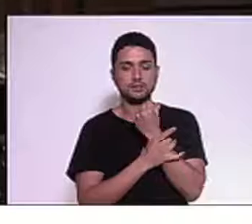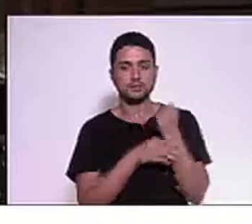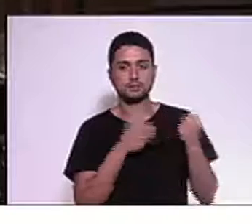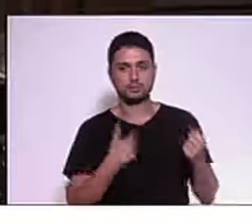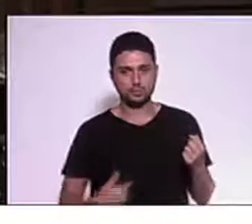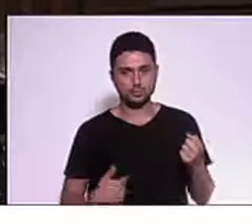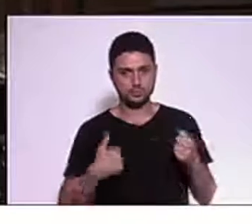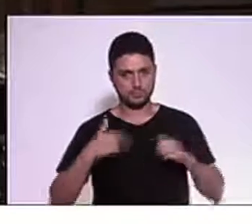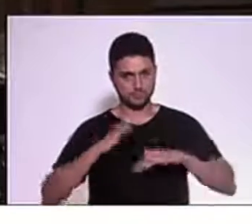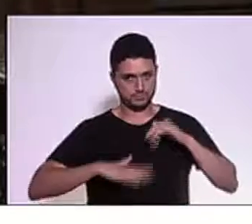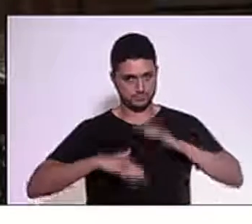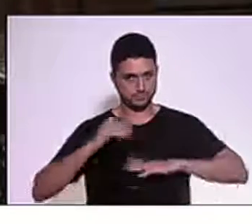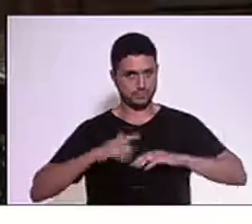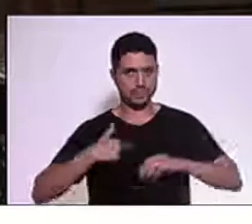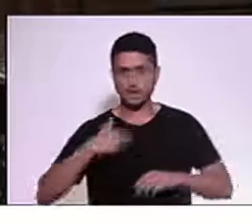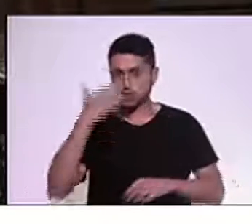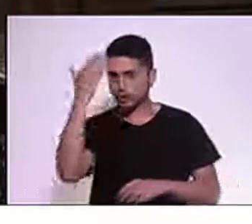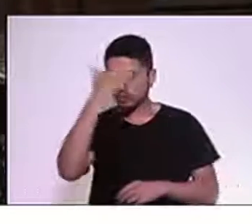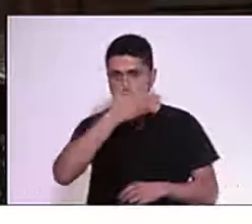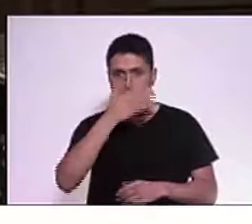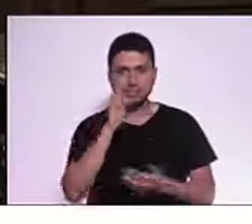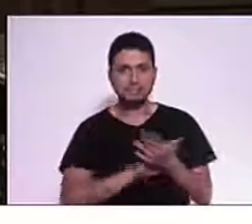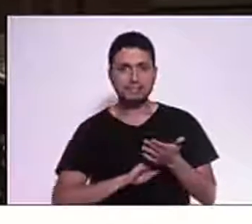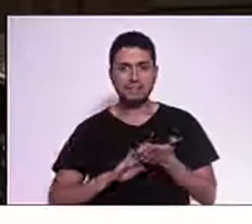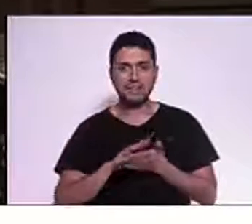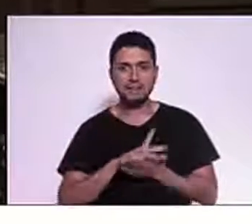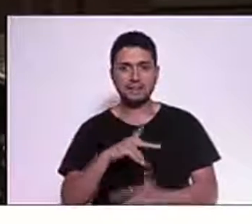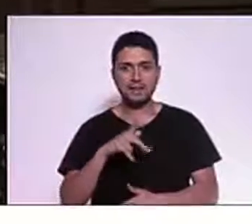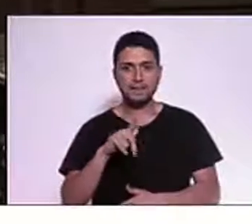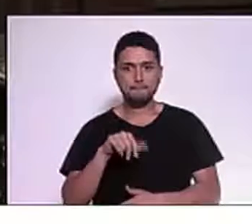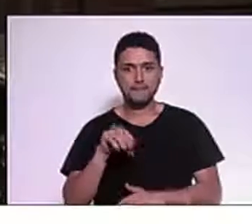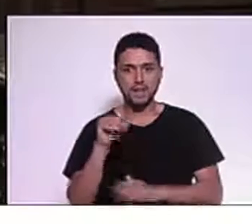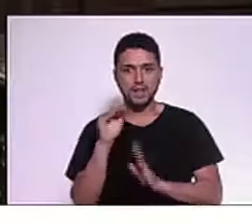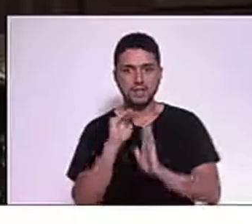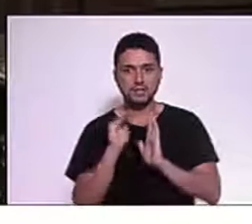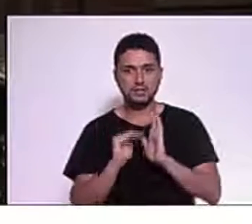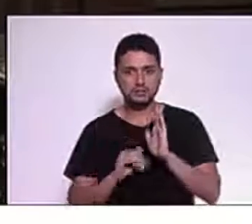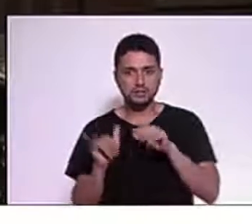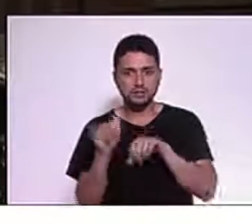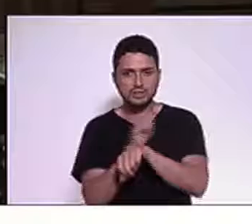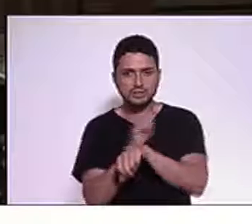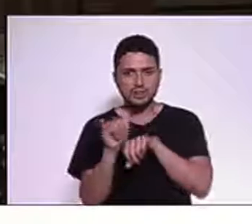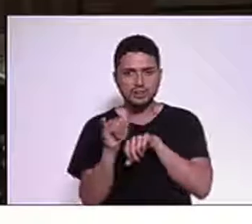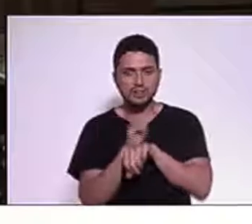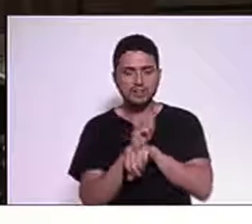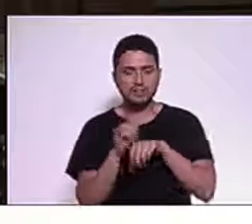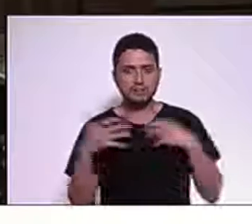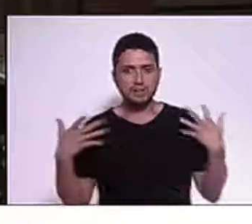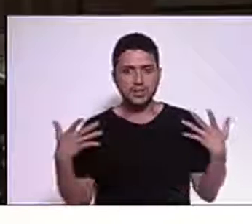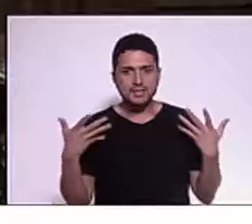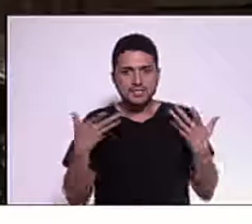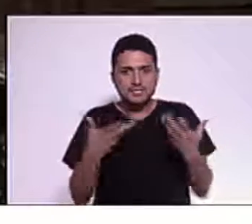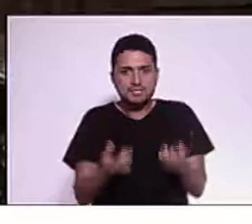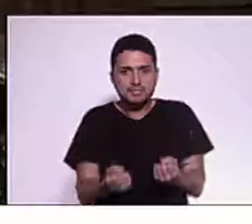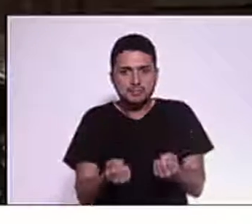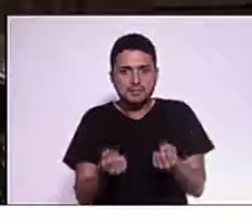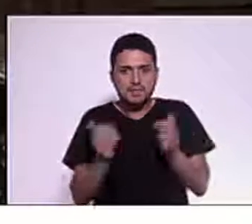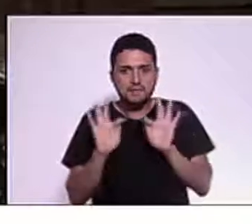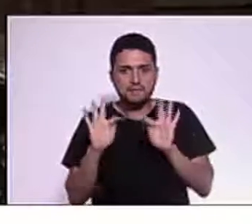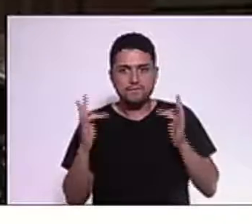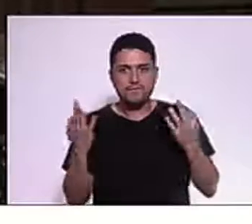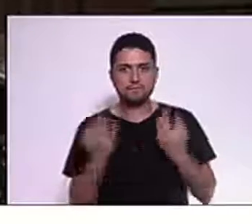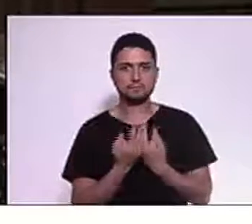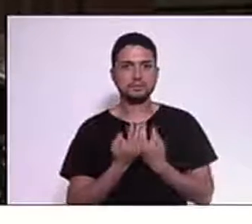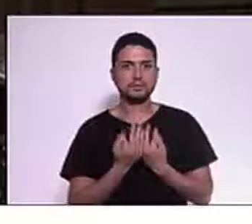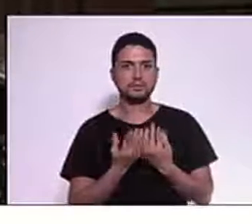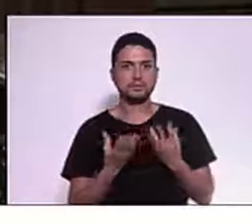porque não vi nenhum planejamento estratégico para receber a